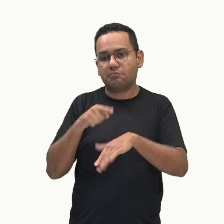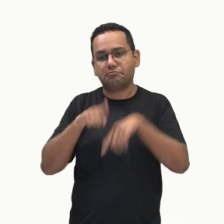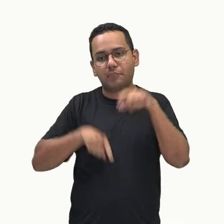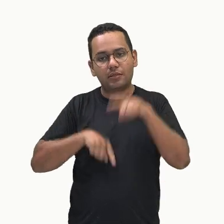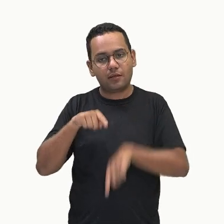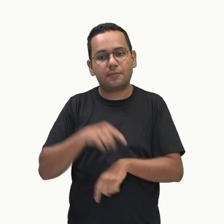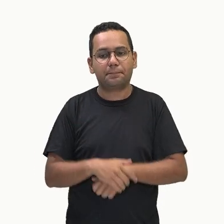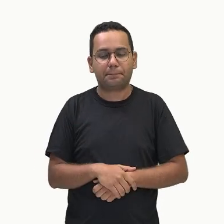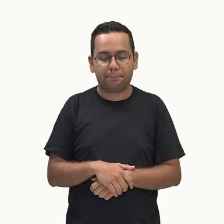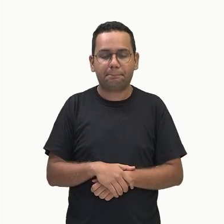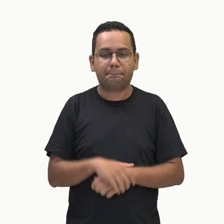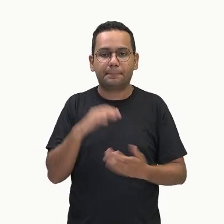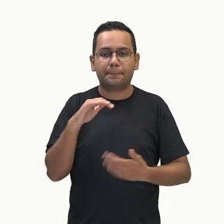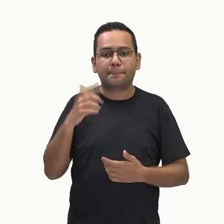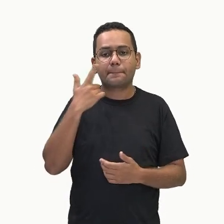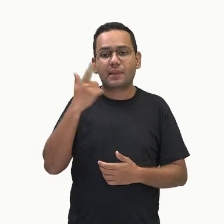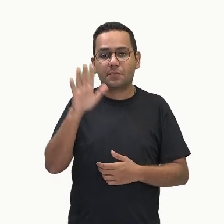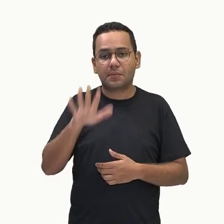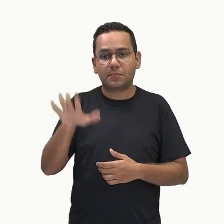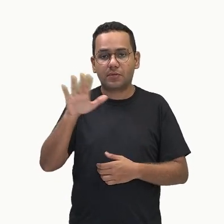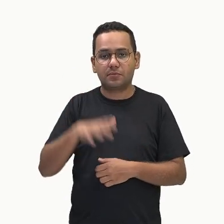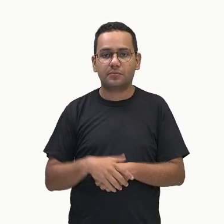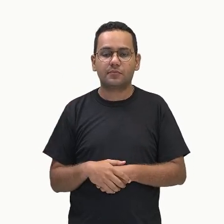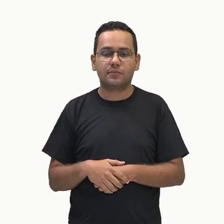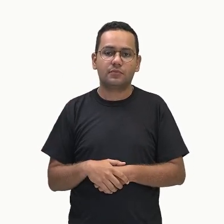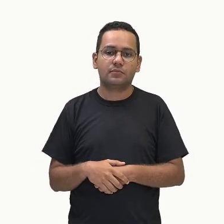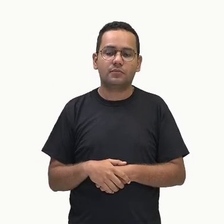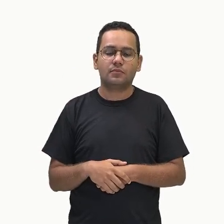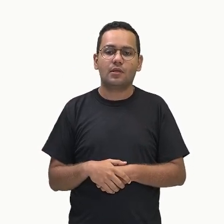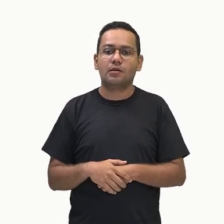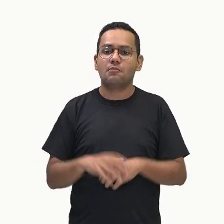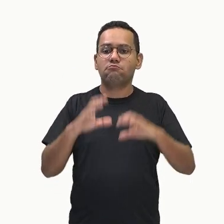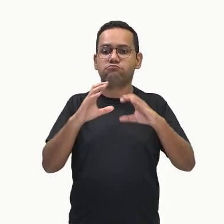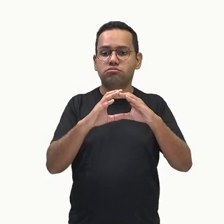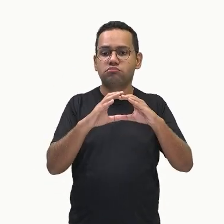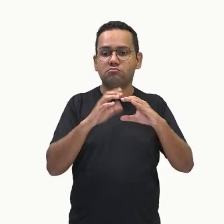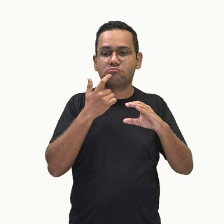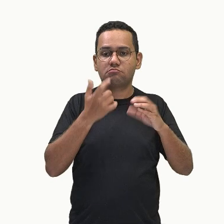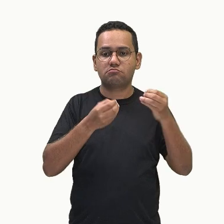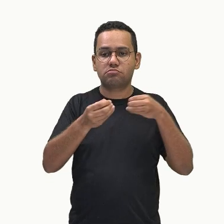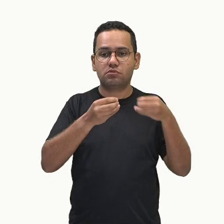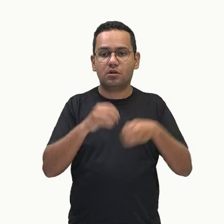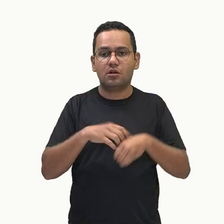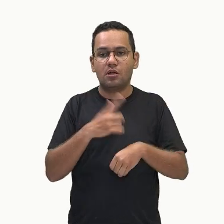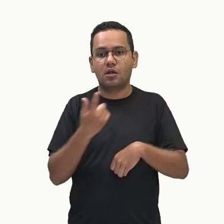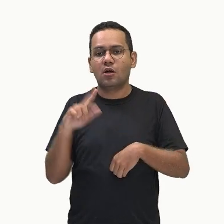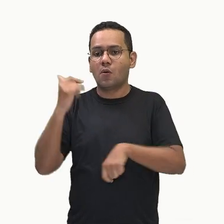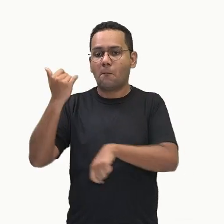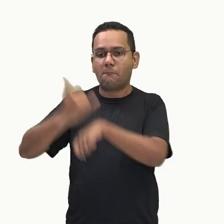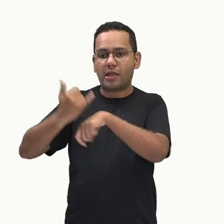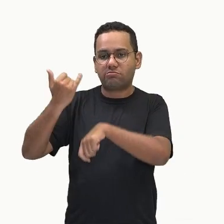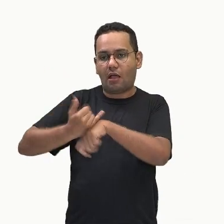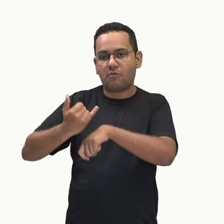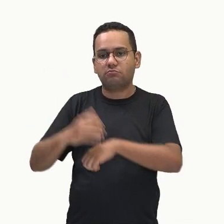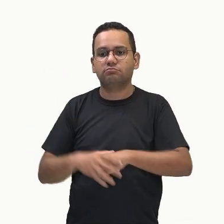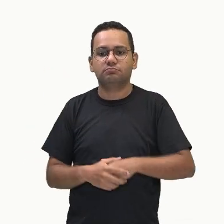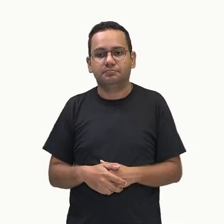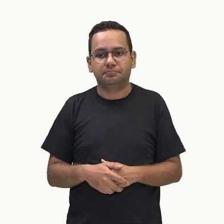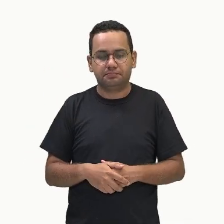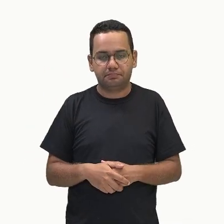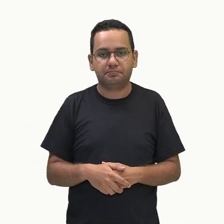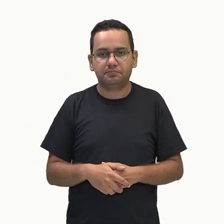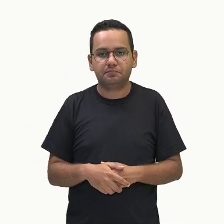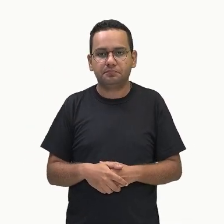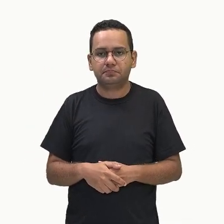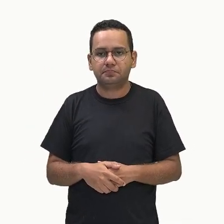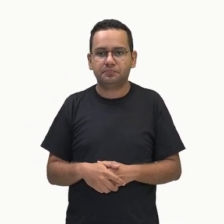Na imagem, a gente tem aqui uma borracha e ao seu lado uma bola de metal. A gente percebe que eles têm